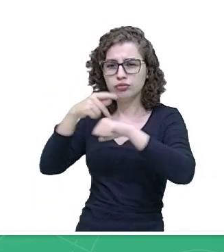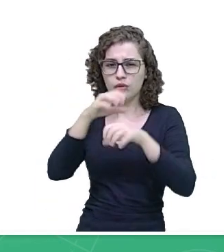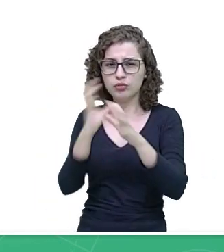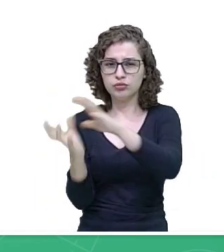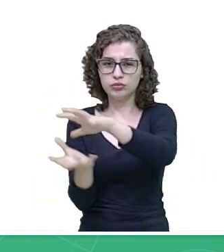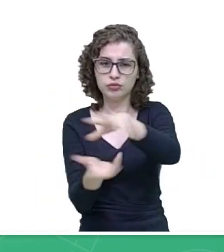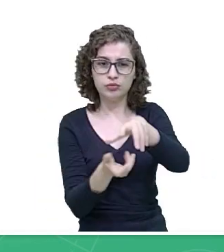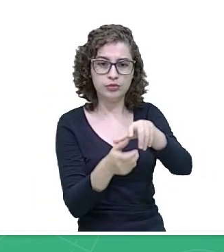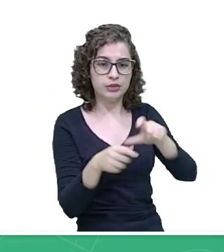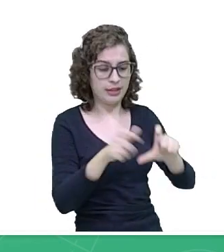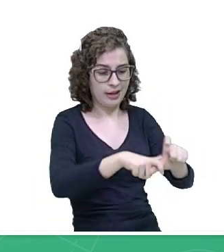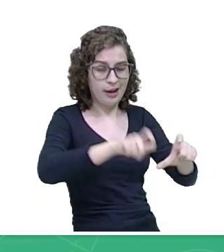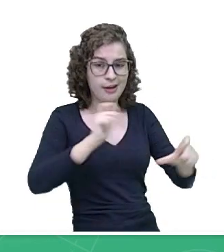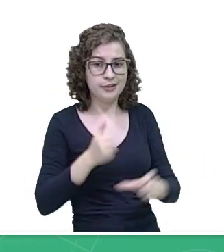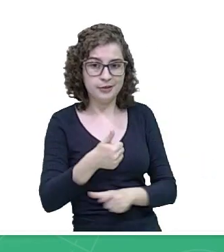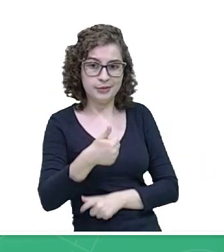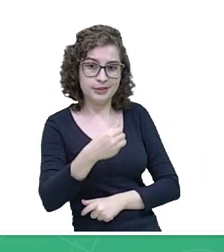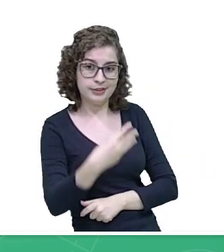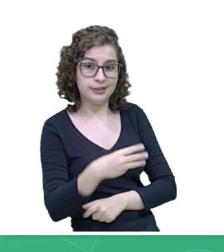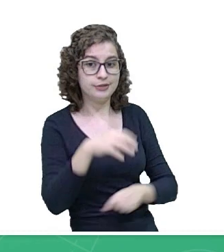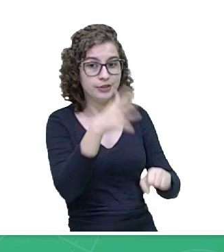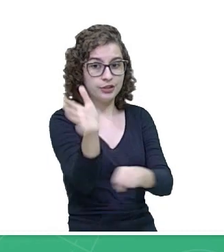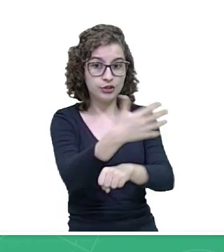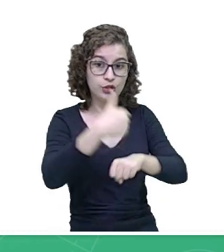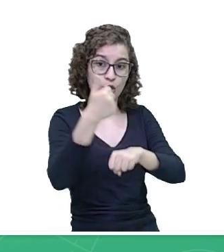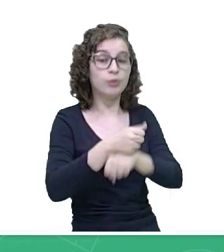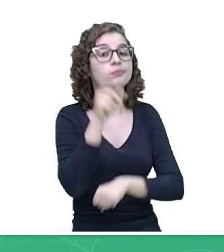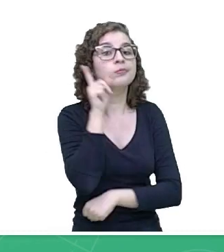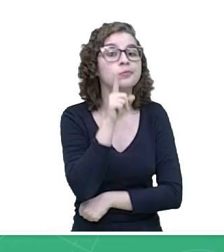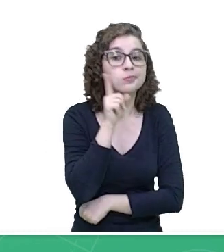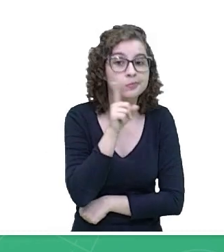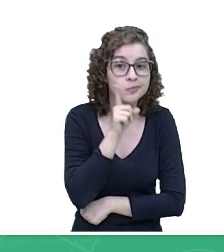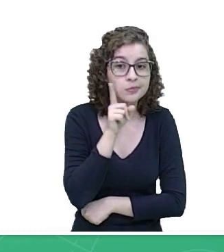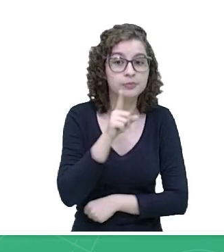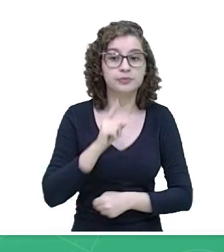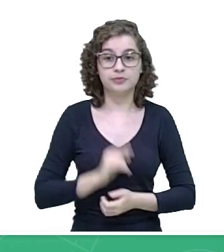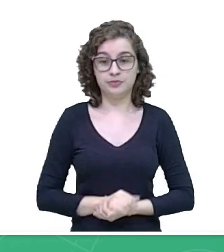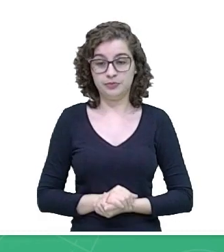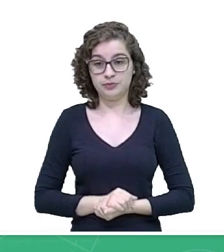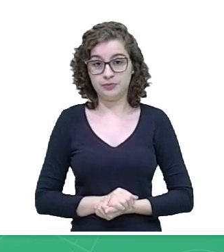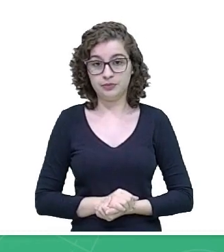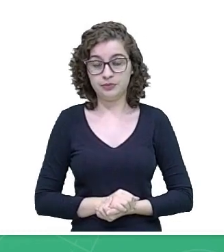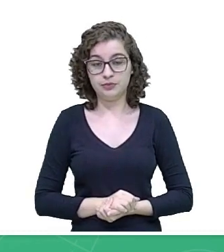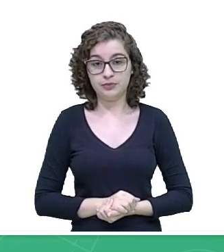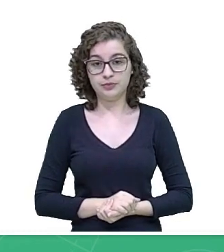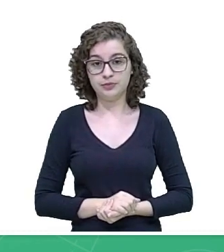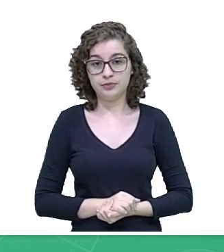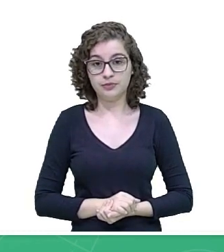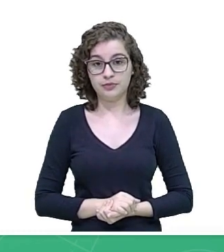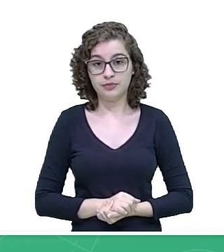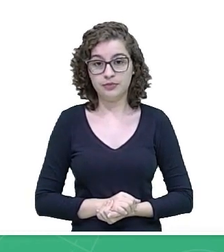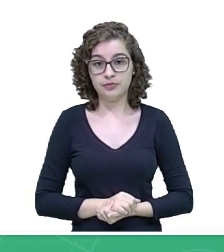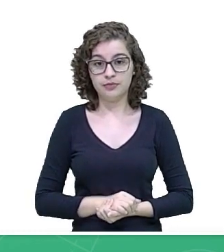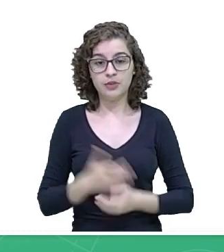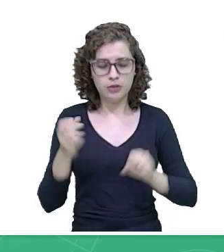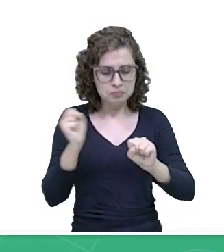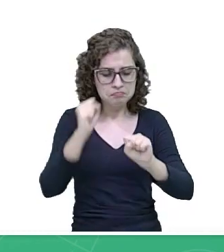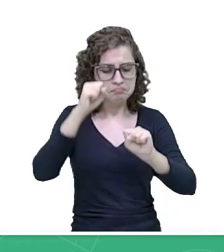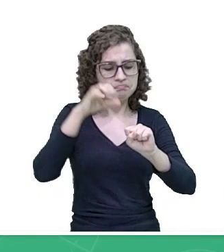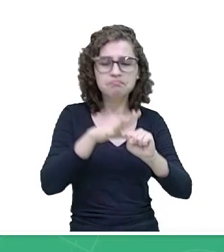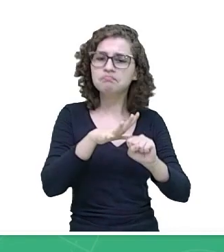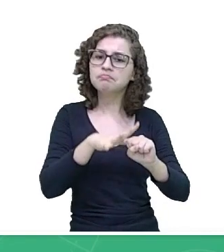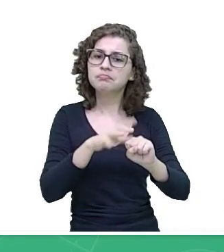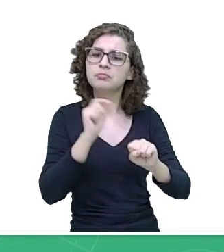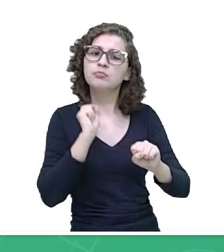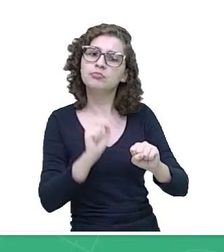a independência das 13 colônias, que vão dar origem aí aos Estados Unidos da América. Então, o iluminismo ele vai chegar